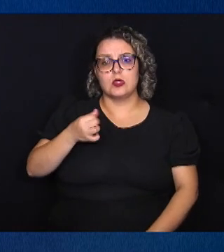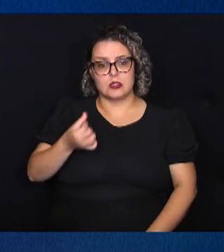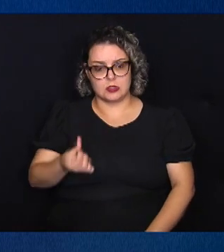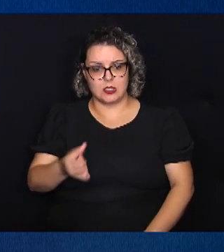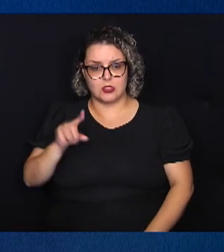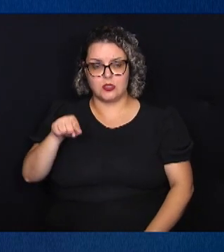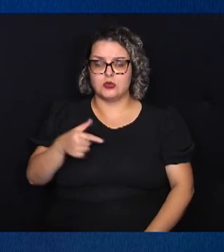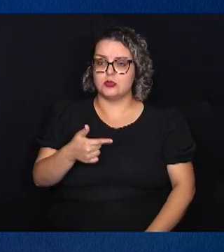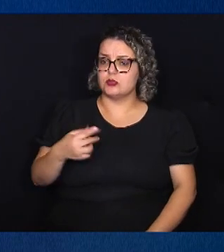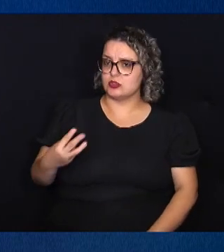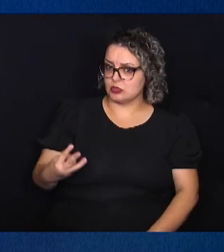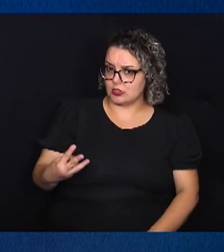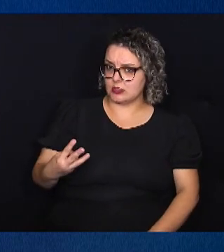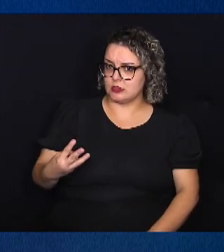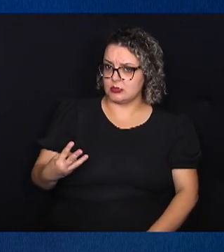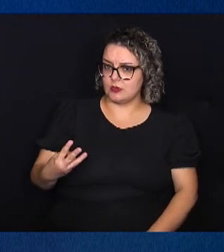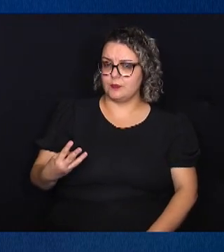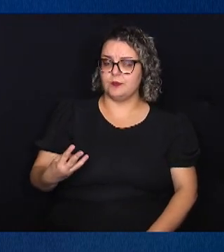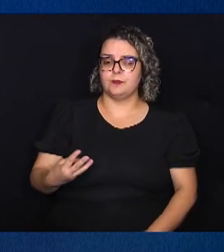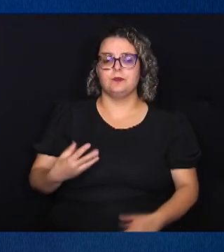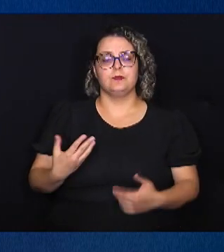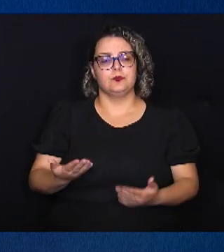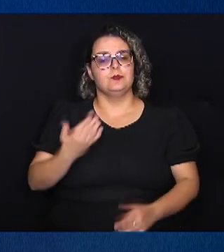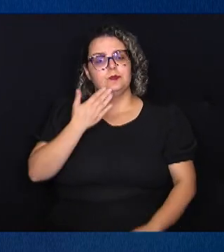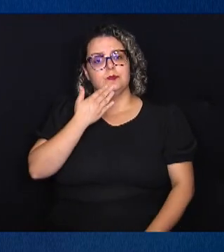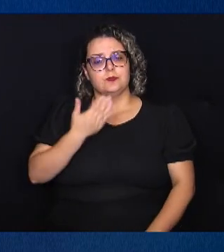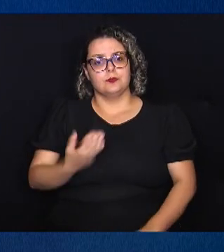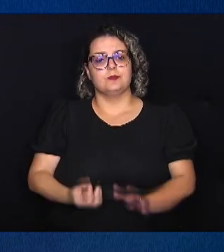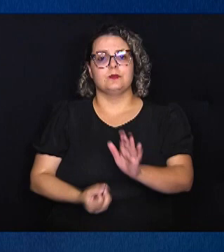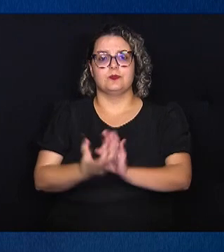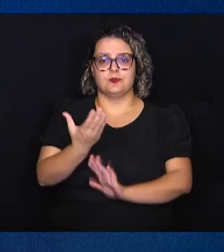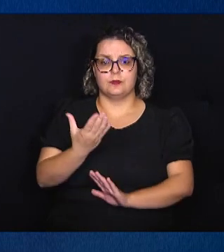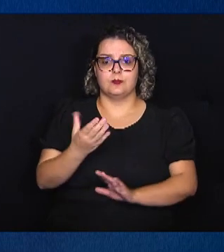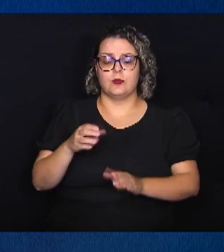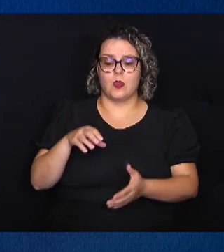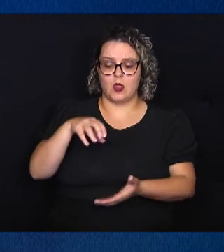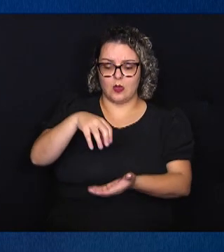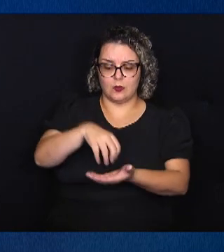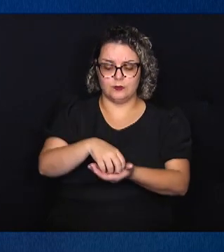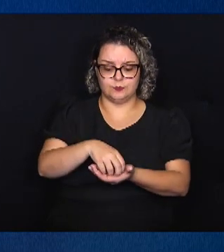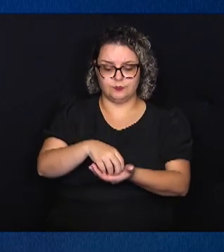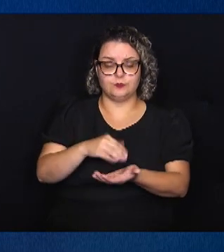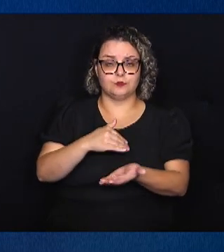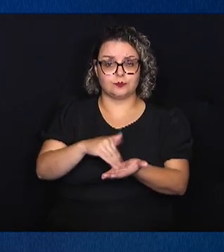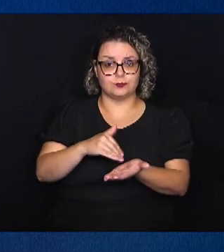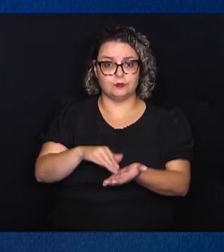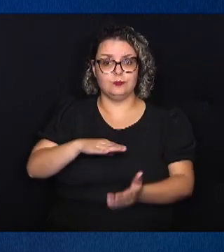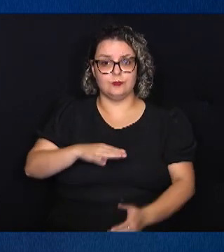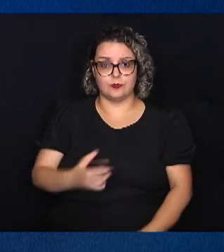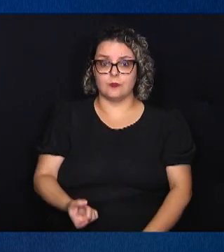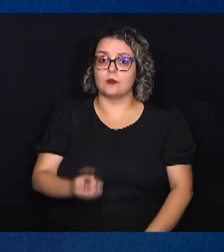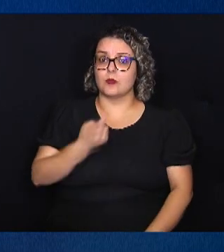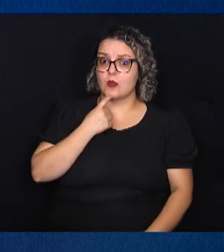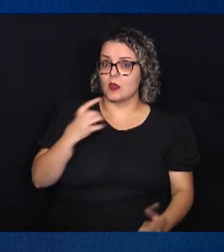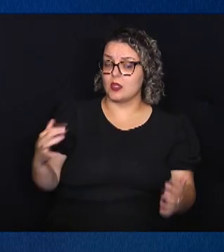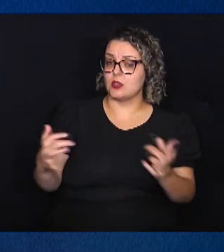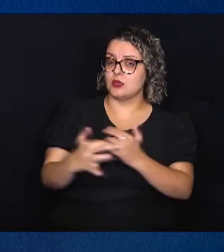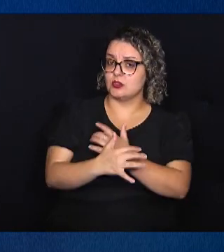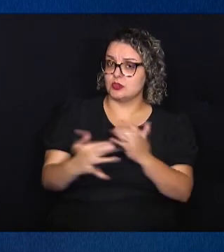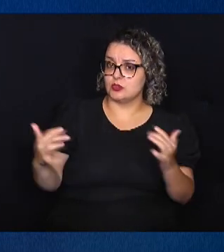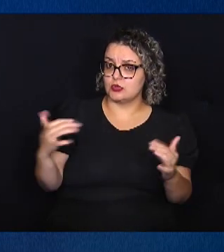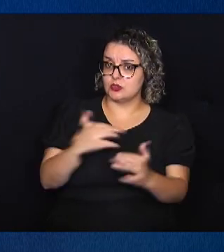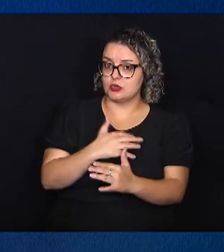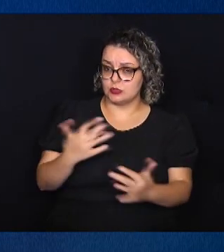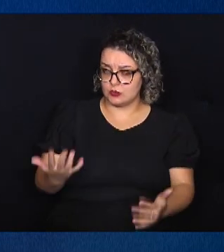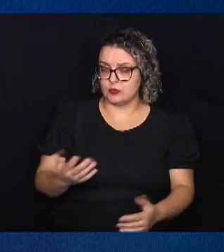8.996 de 2023, pedindo a criação de um departamento na Secretaria Municipal de Urbanismo direcionado